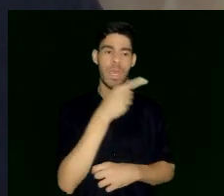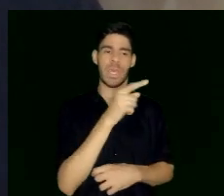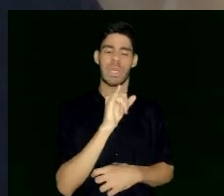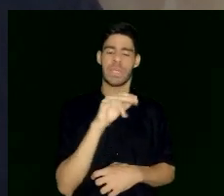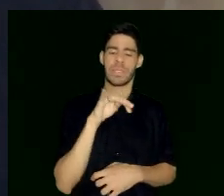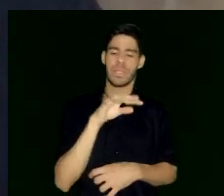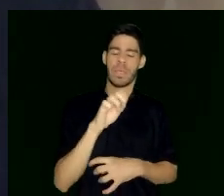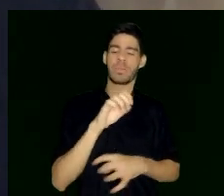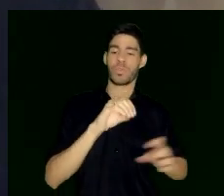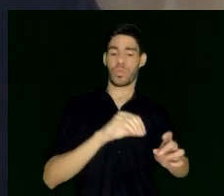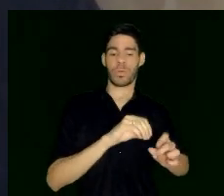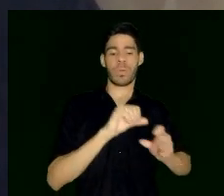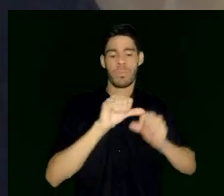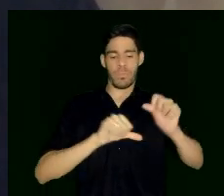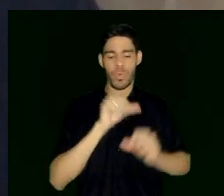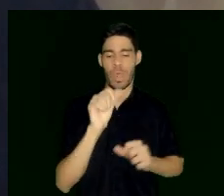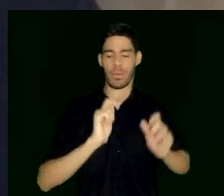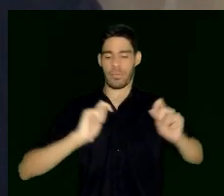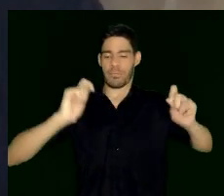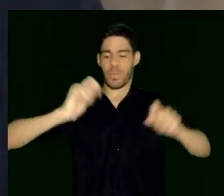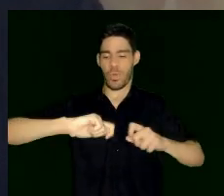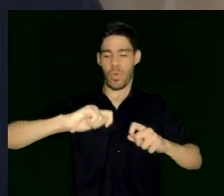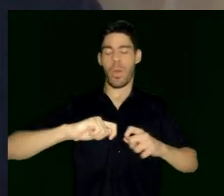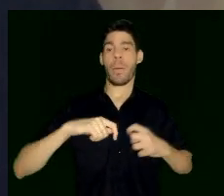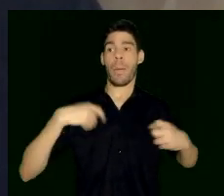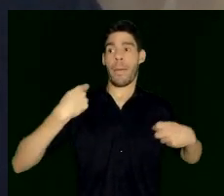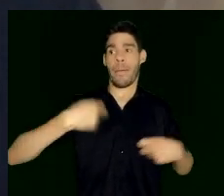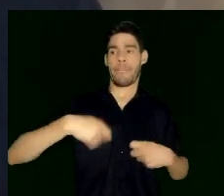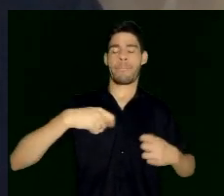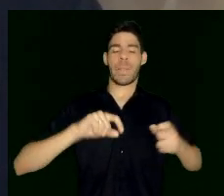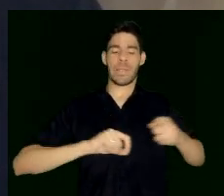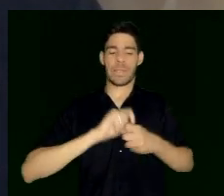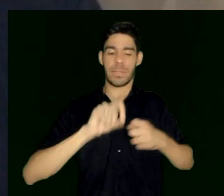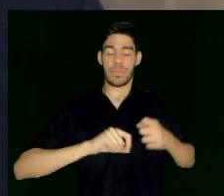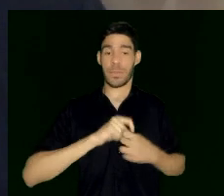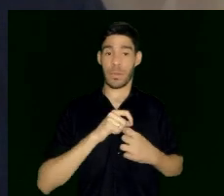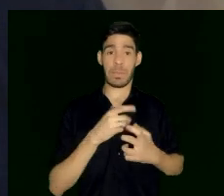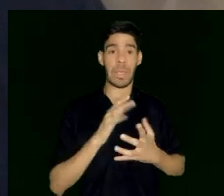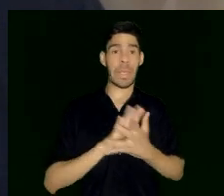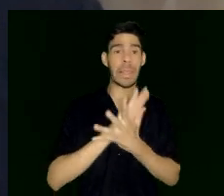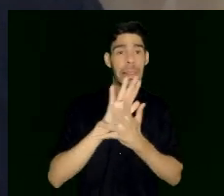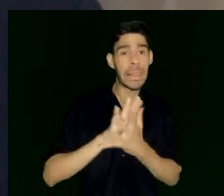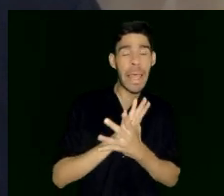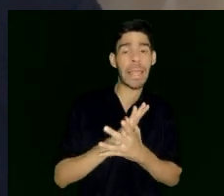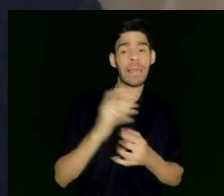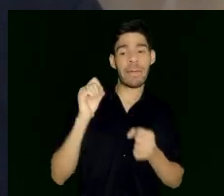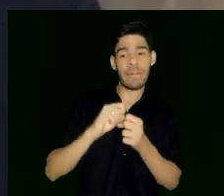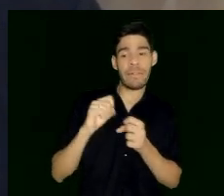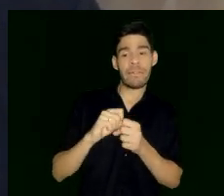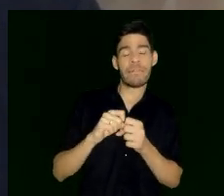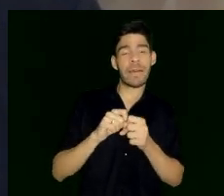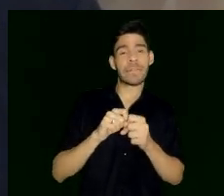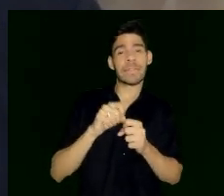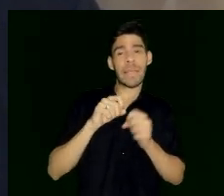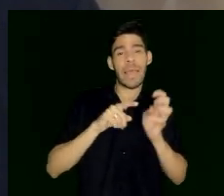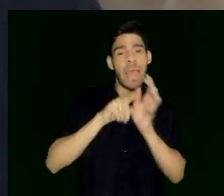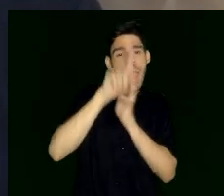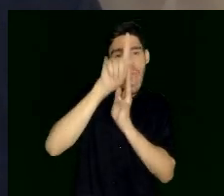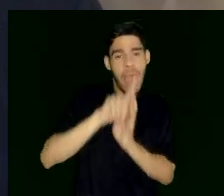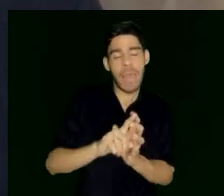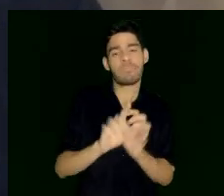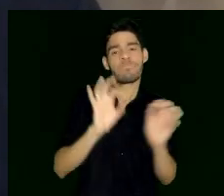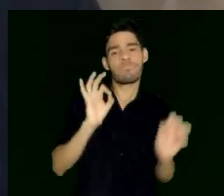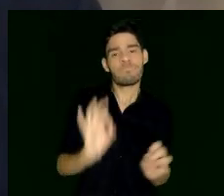o chamado incidente de deslocamento de competência, a necessidade de que, se não estiver sendo feita uma